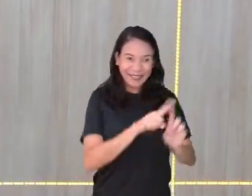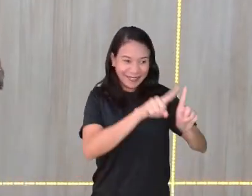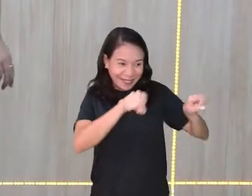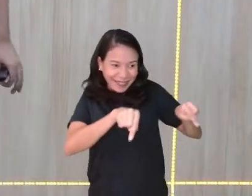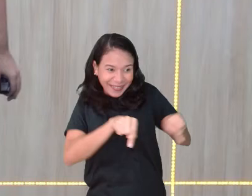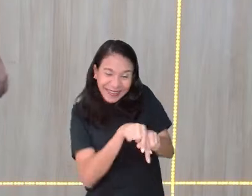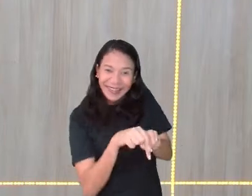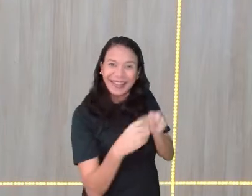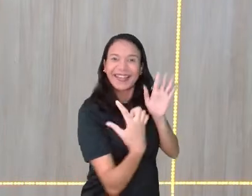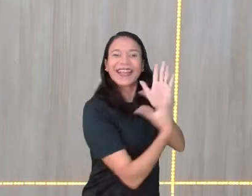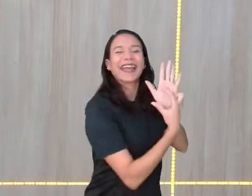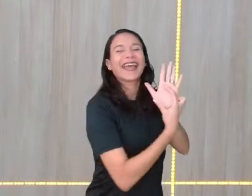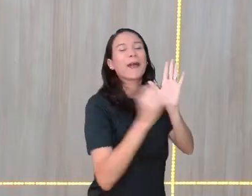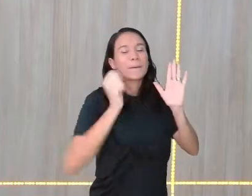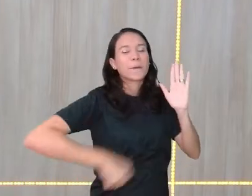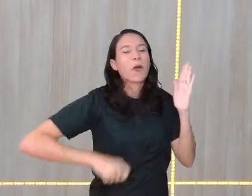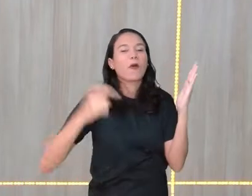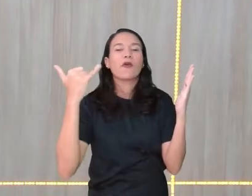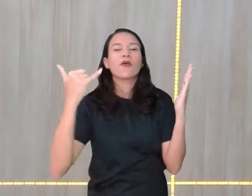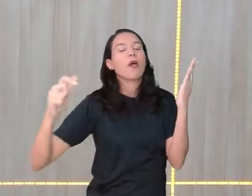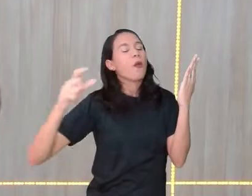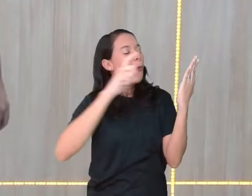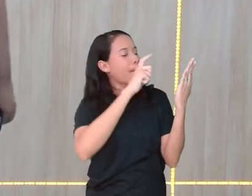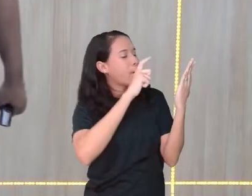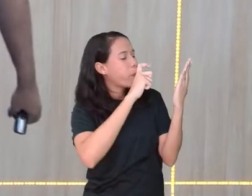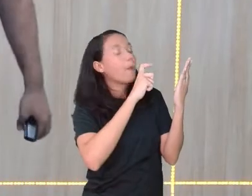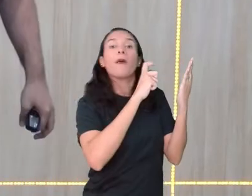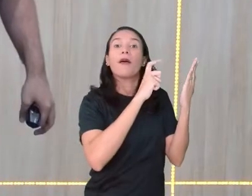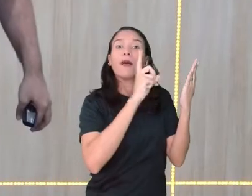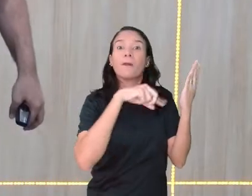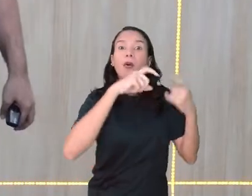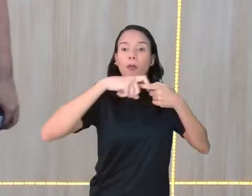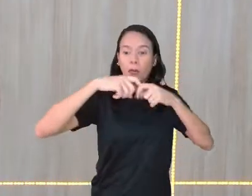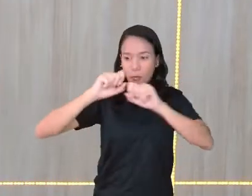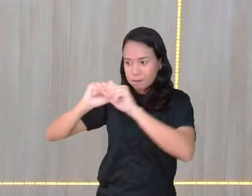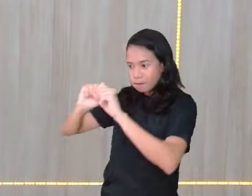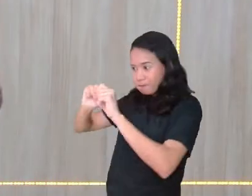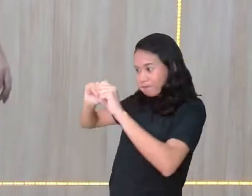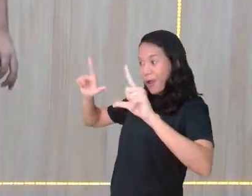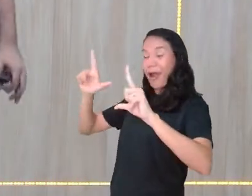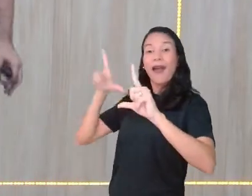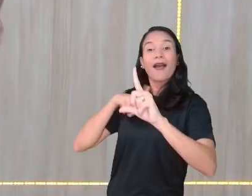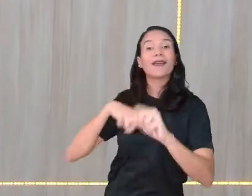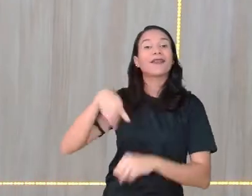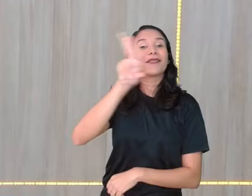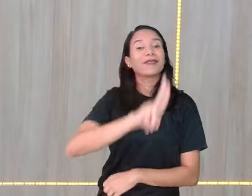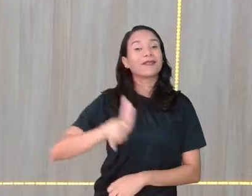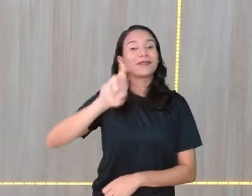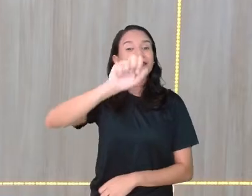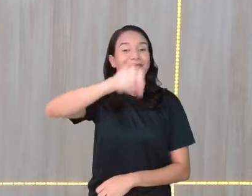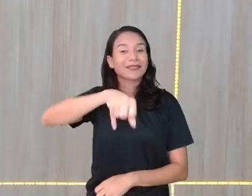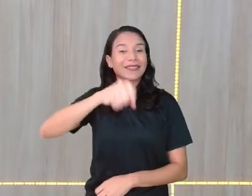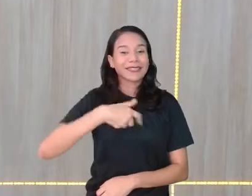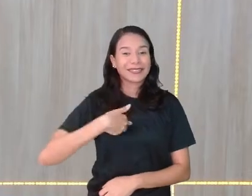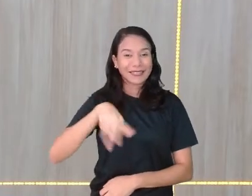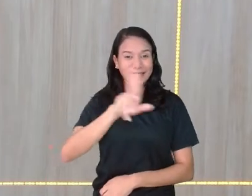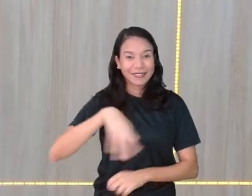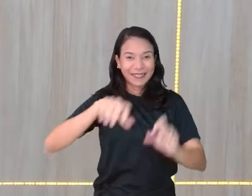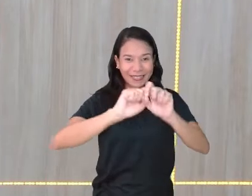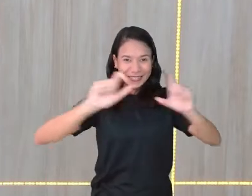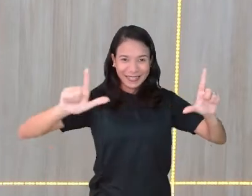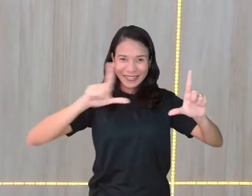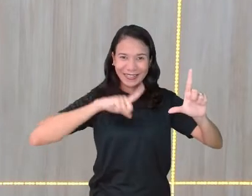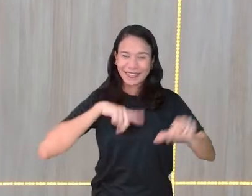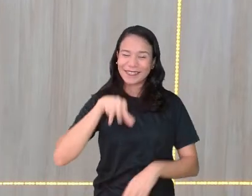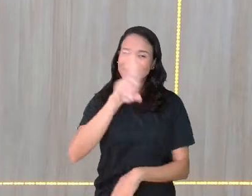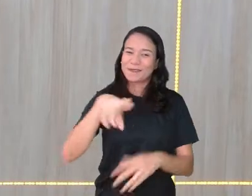Educa Recife, tá aí o QR Code pra você posicionar a câmera do seu celular, já vai jogar direto, né, para a página que você, aí sim, instala